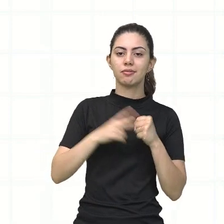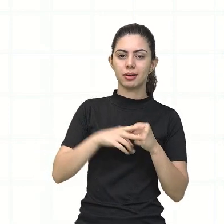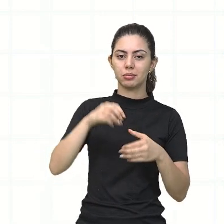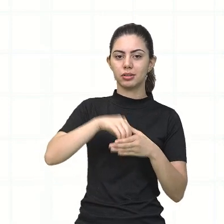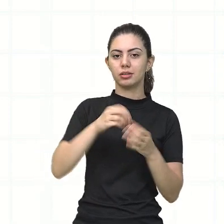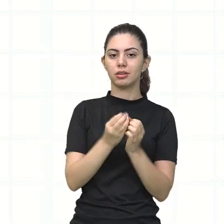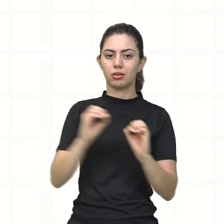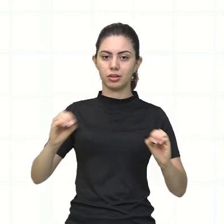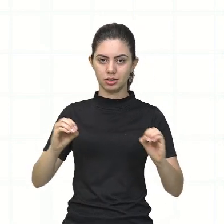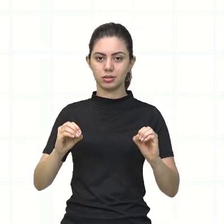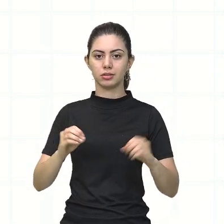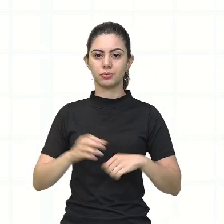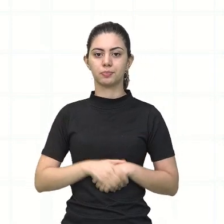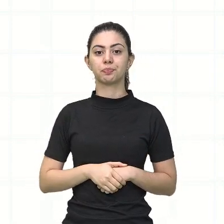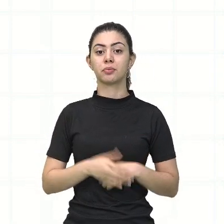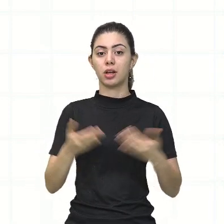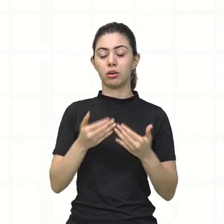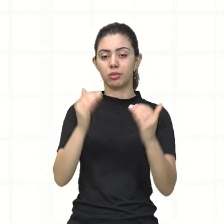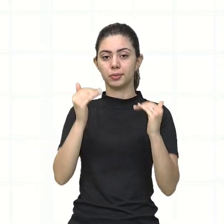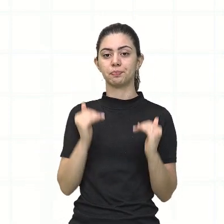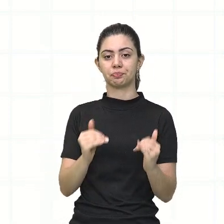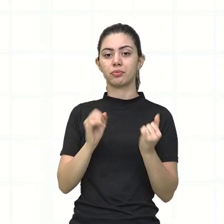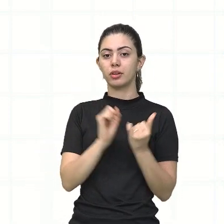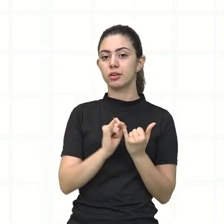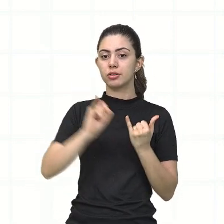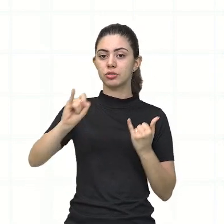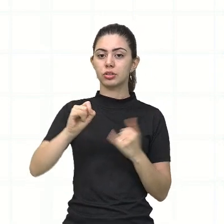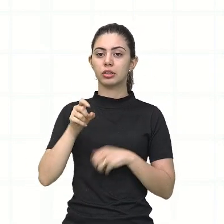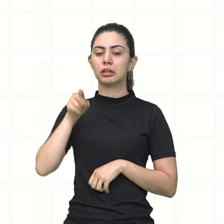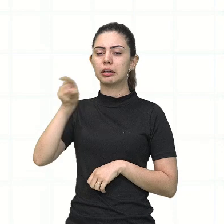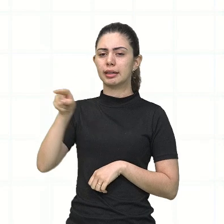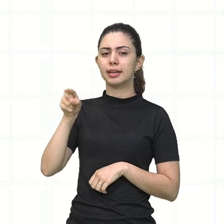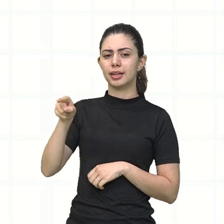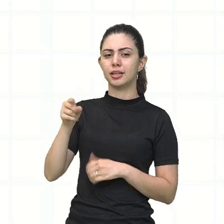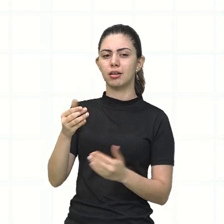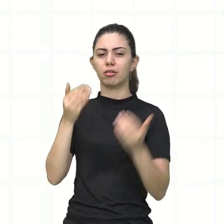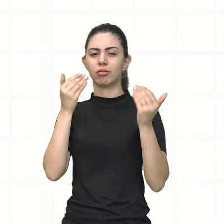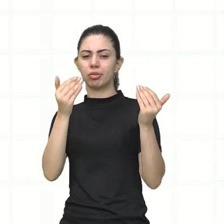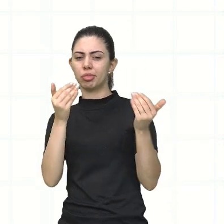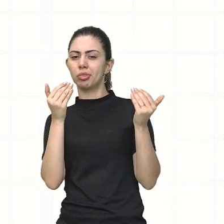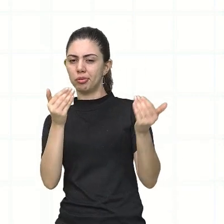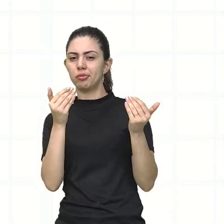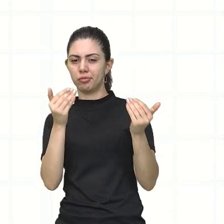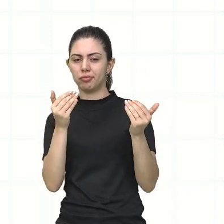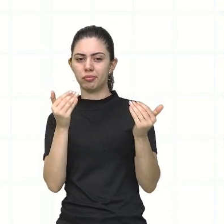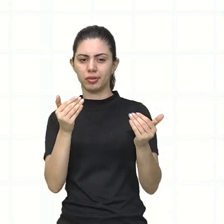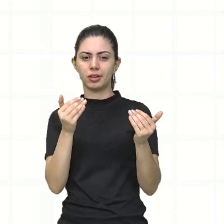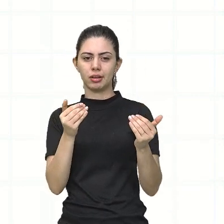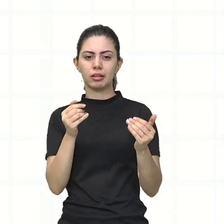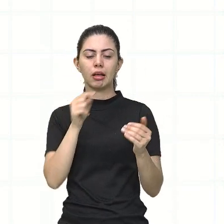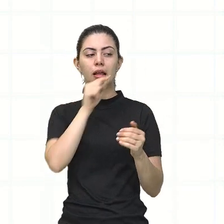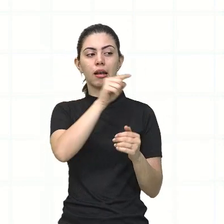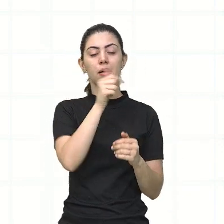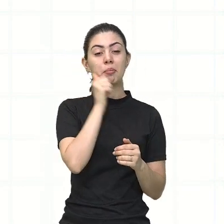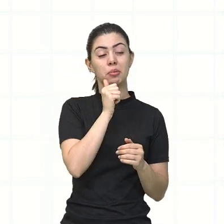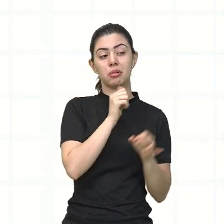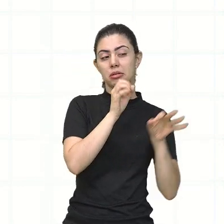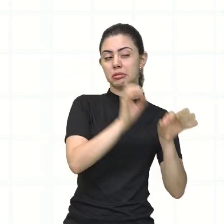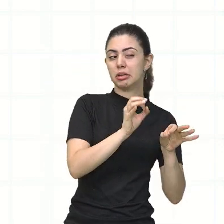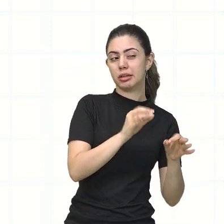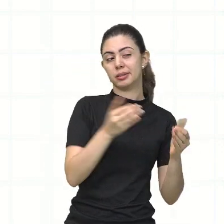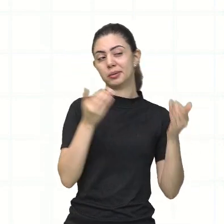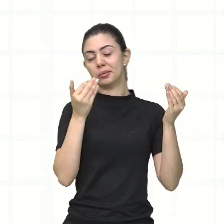subordinada. Exemplo de objetiva indireta, ele duvida de algo, né? Duvida de que ela esteja certa.